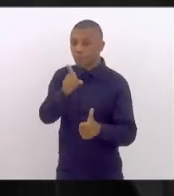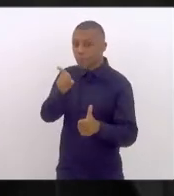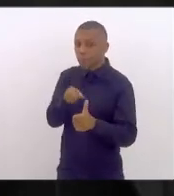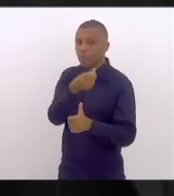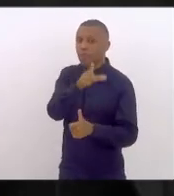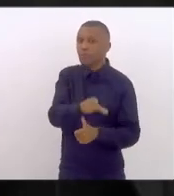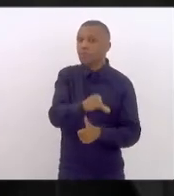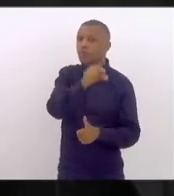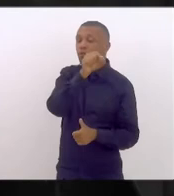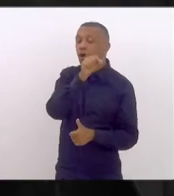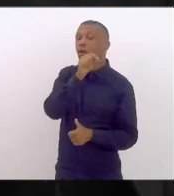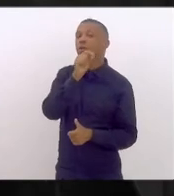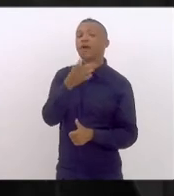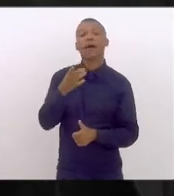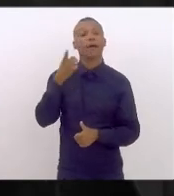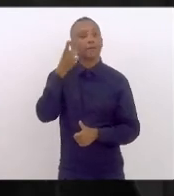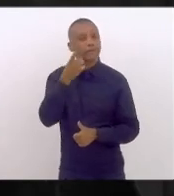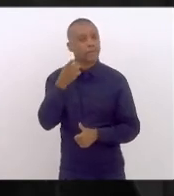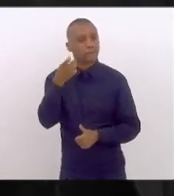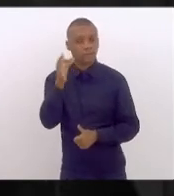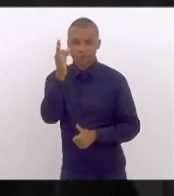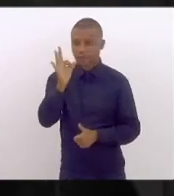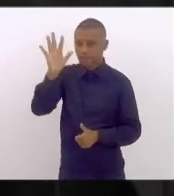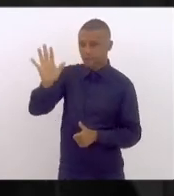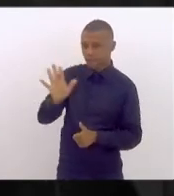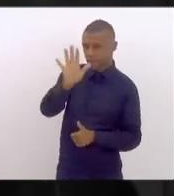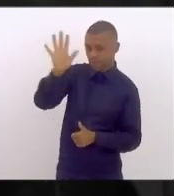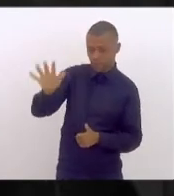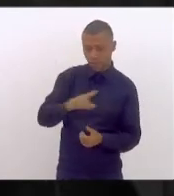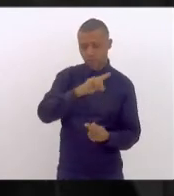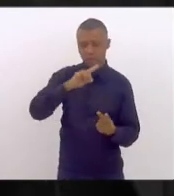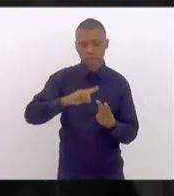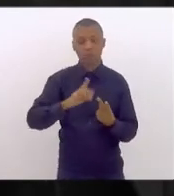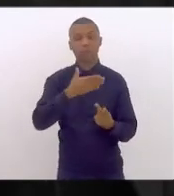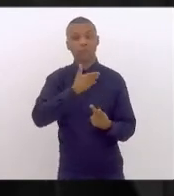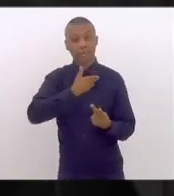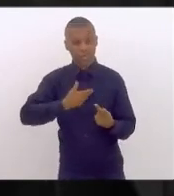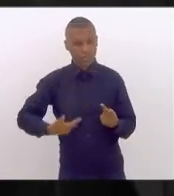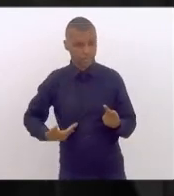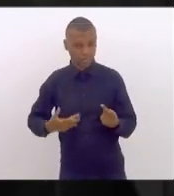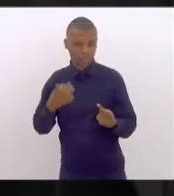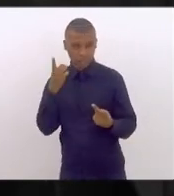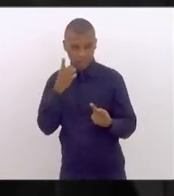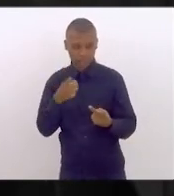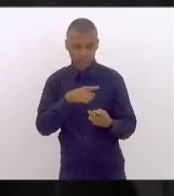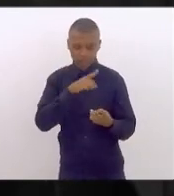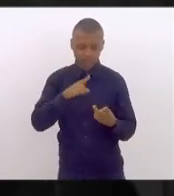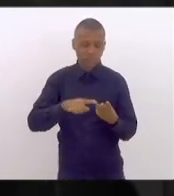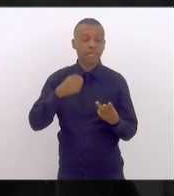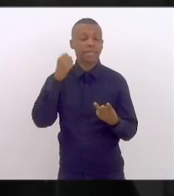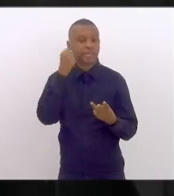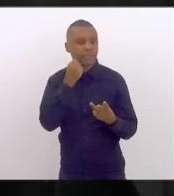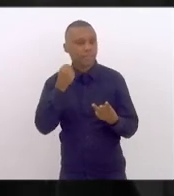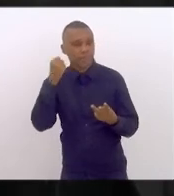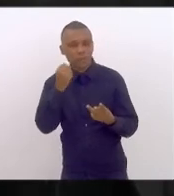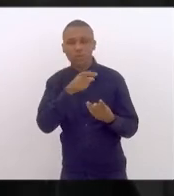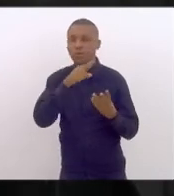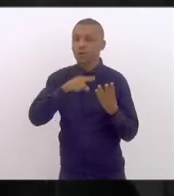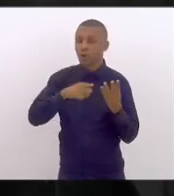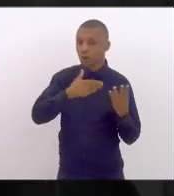depois para Deputado Estadual depois para senador Governador